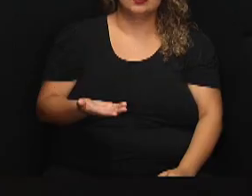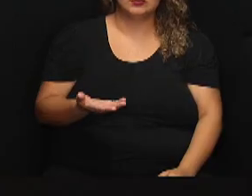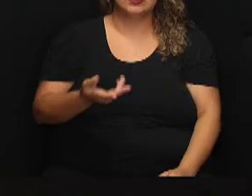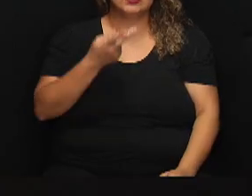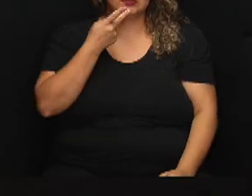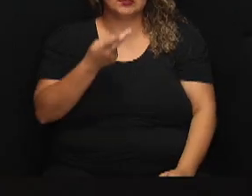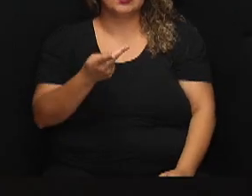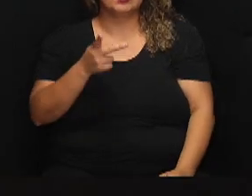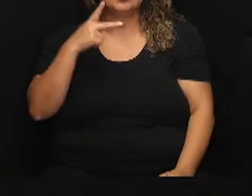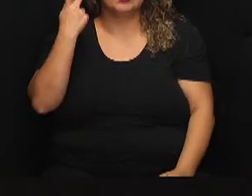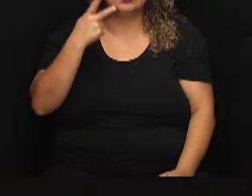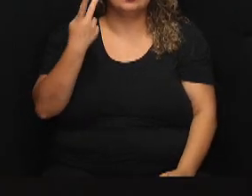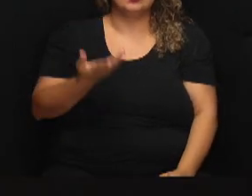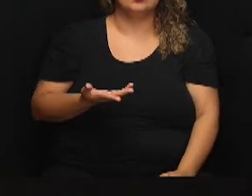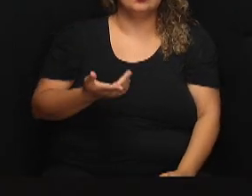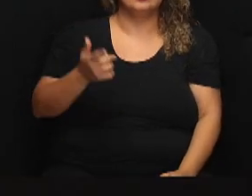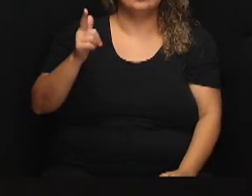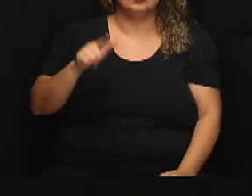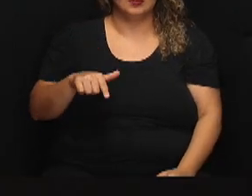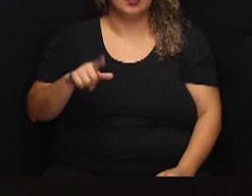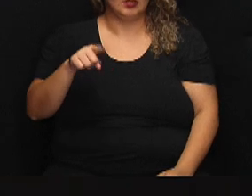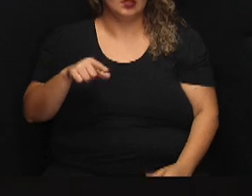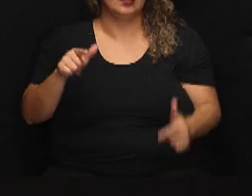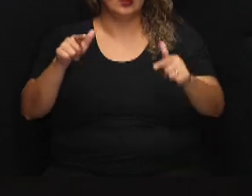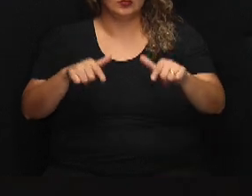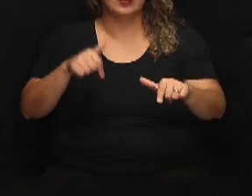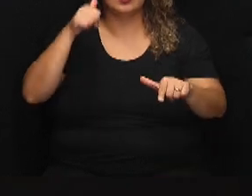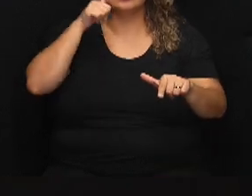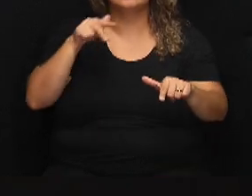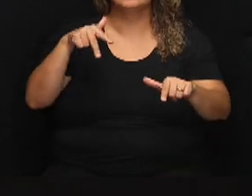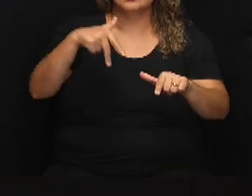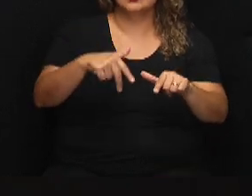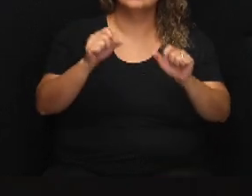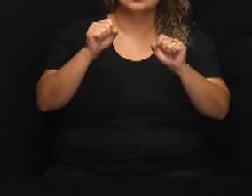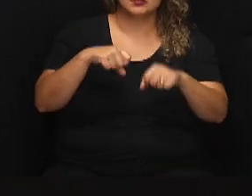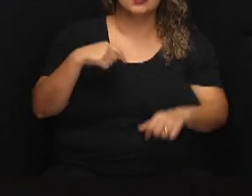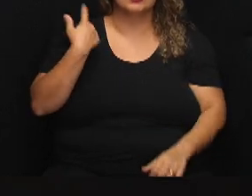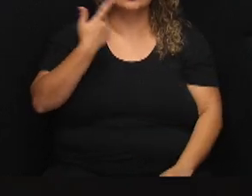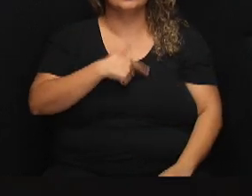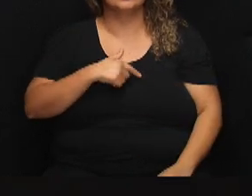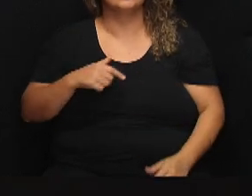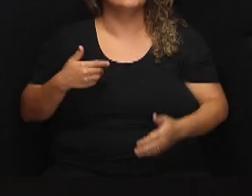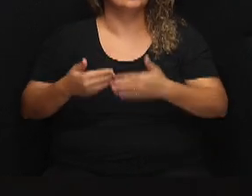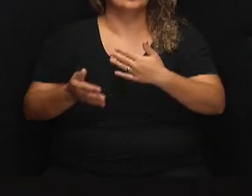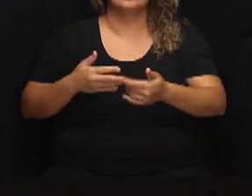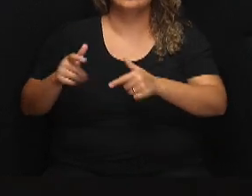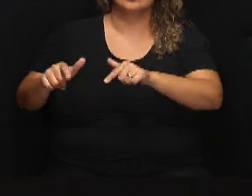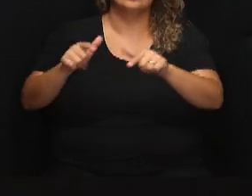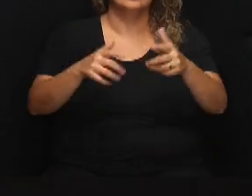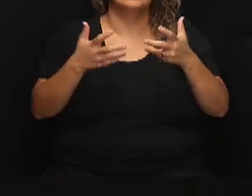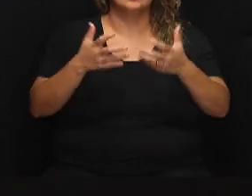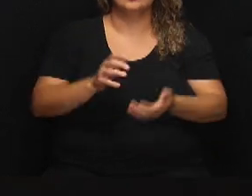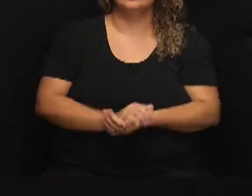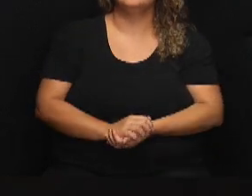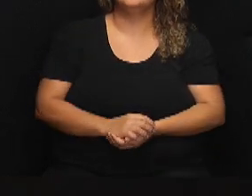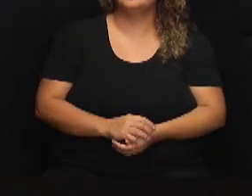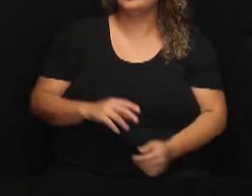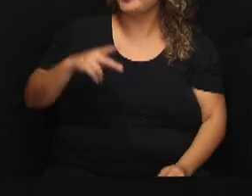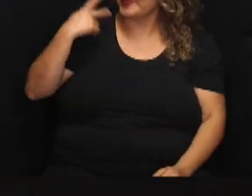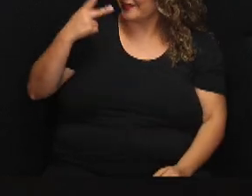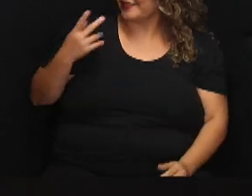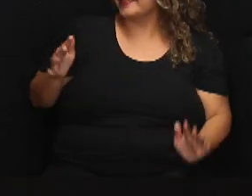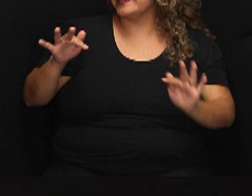que a política é o espaço das mulheres sim, porque a gente pode estar em todos os espaços que a gente quiser. Vereadora, a gente chegou ao fim,